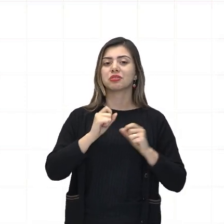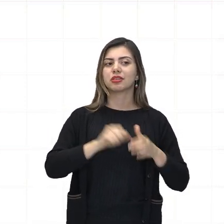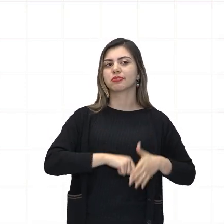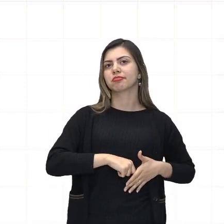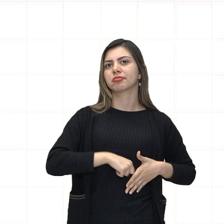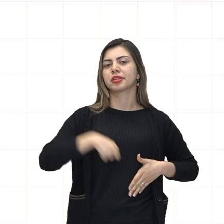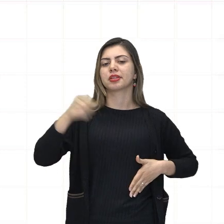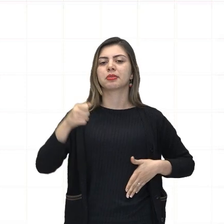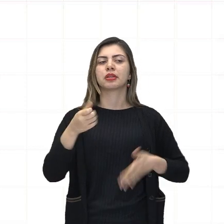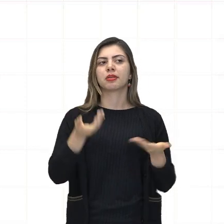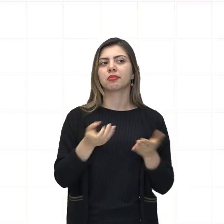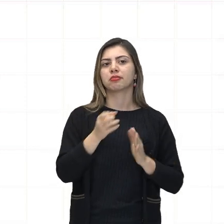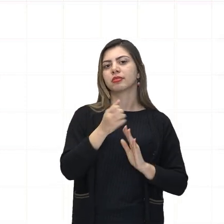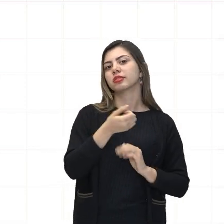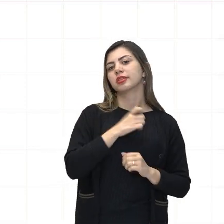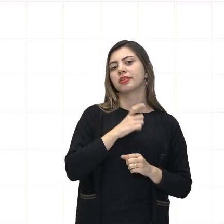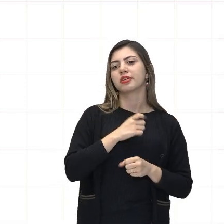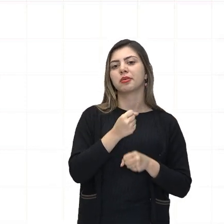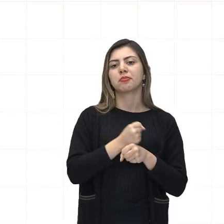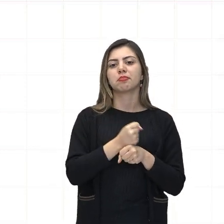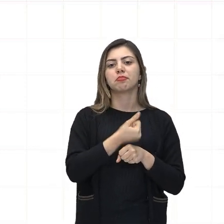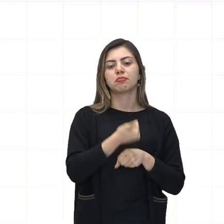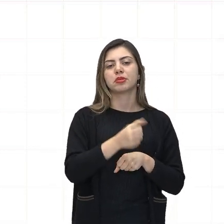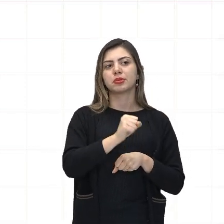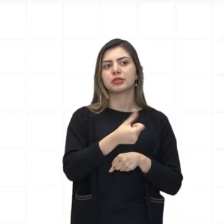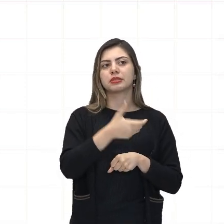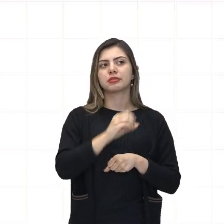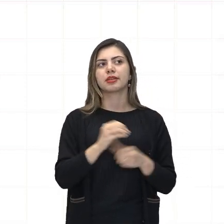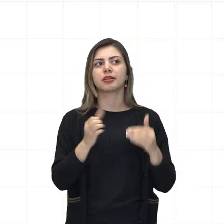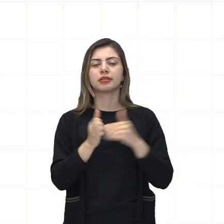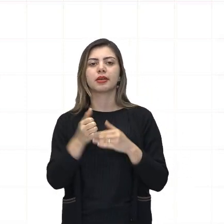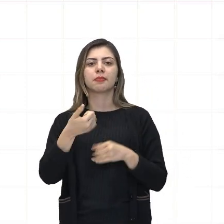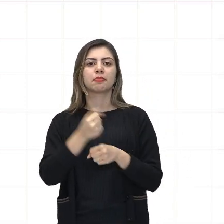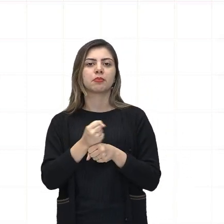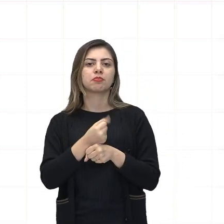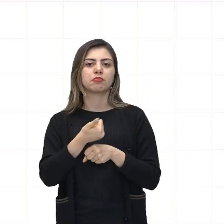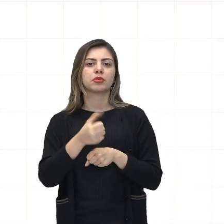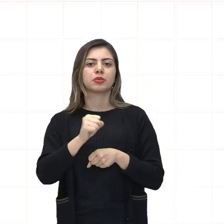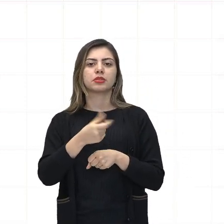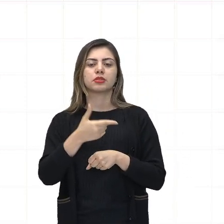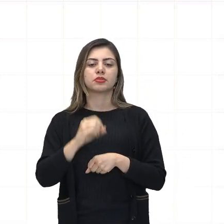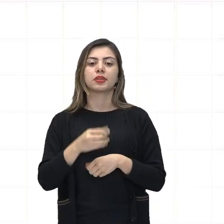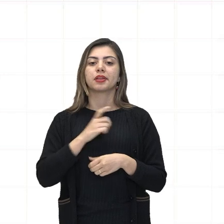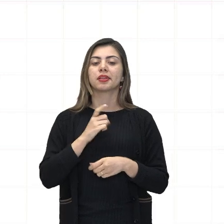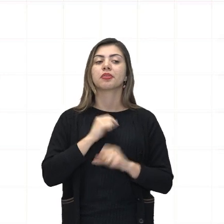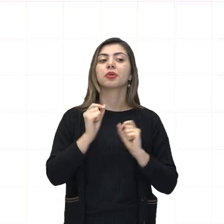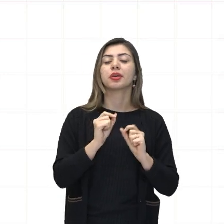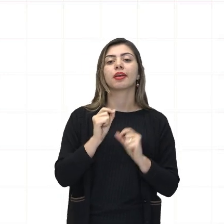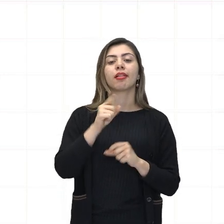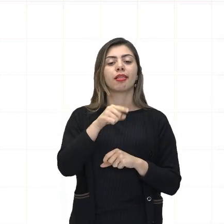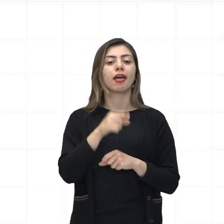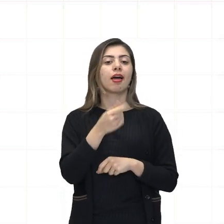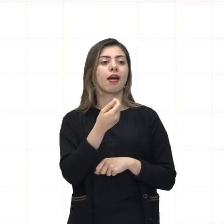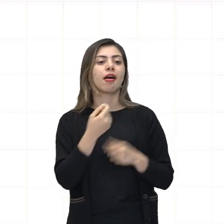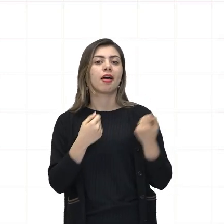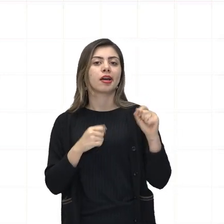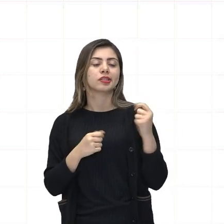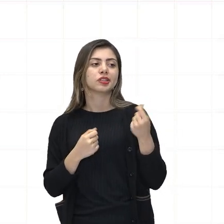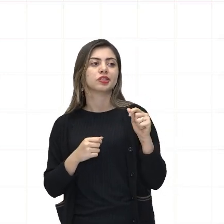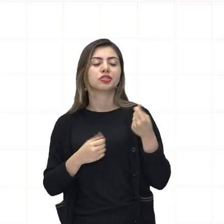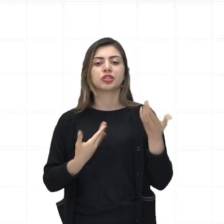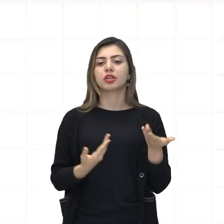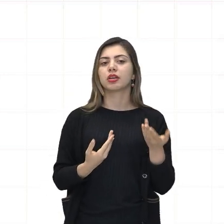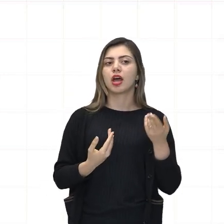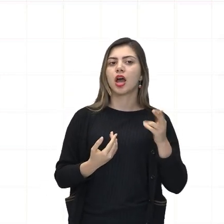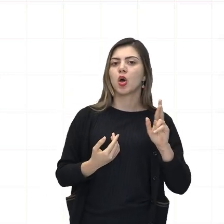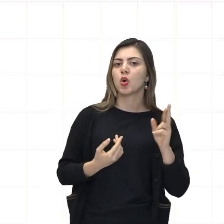de 1810 a 1820. A Argentina, o Uruguai e o Paraguai, também o Brasil, tá,